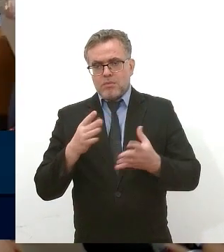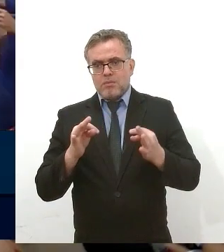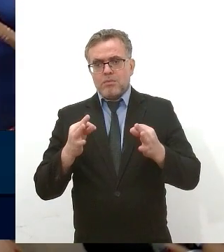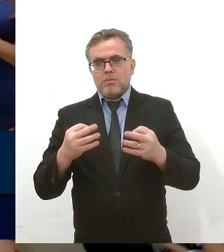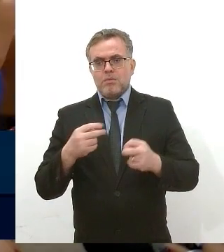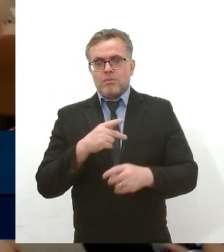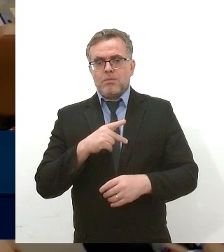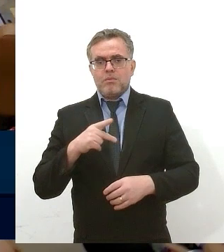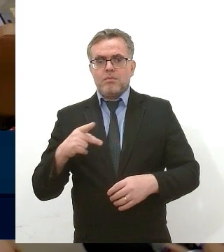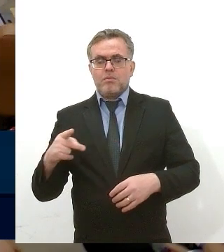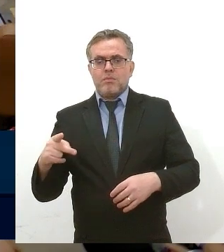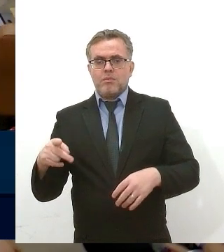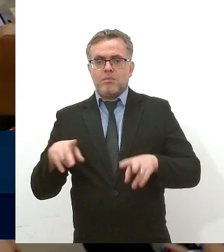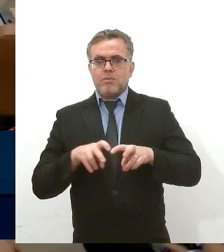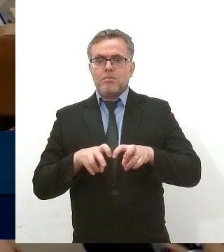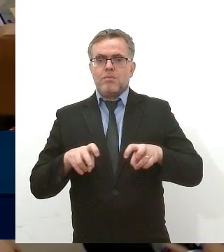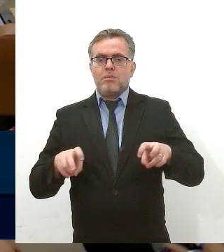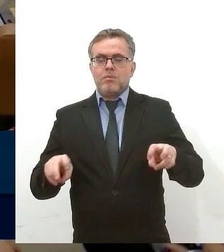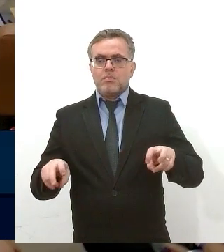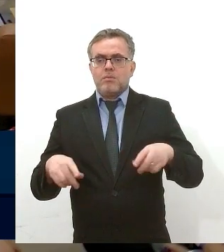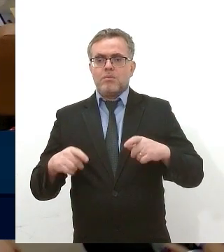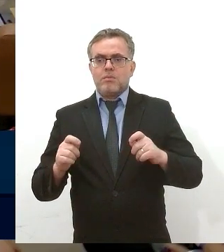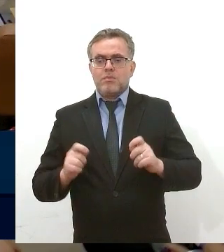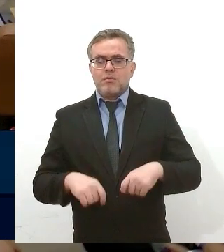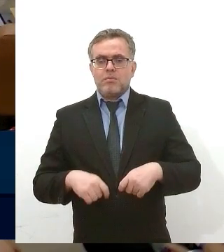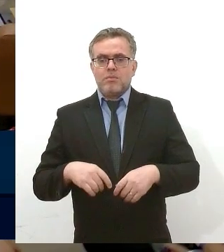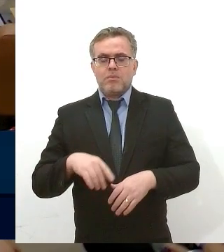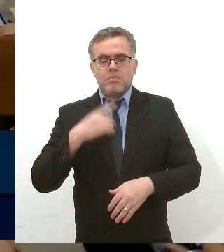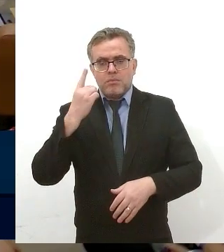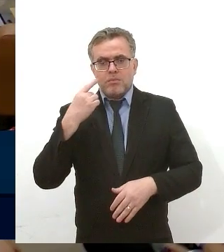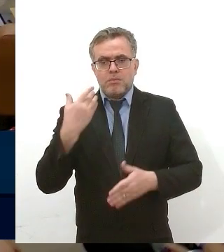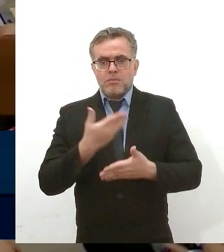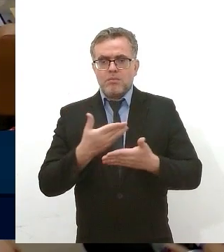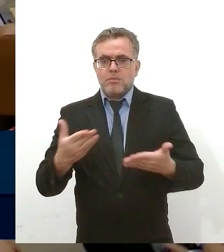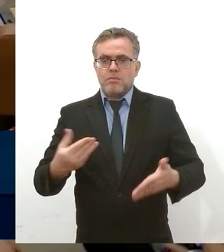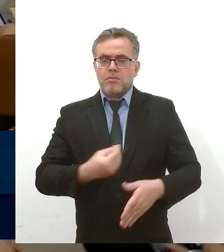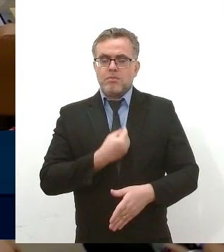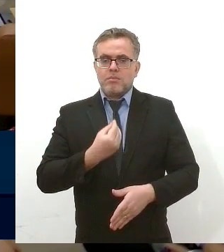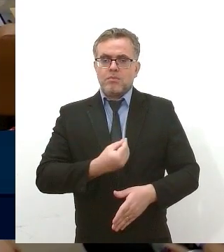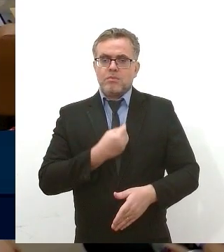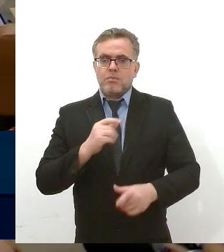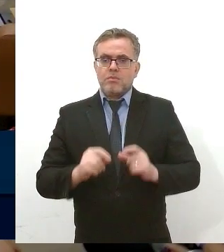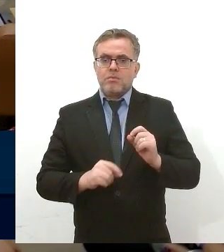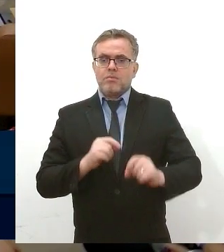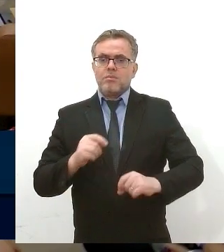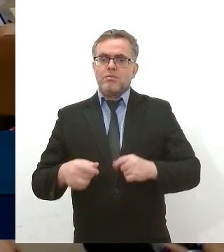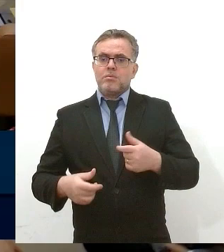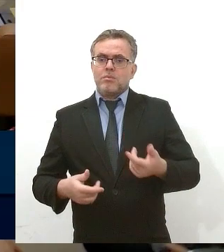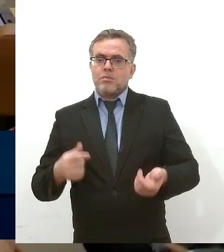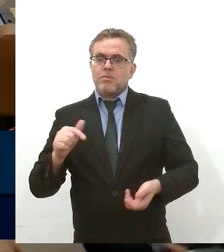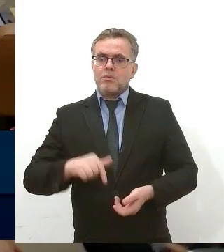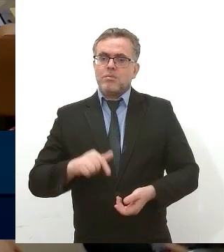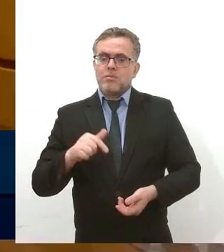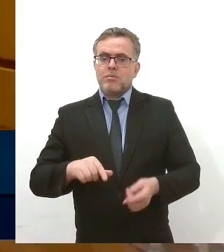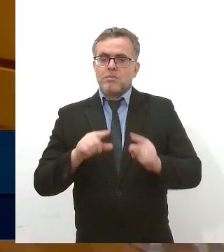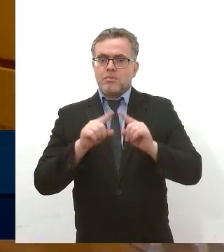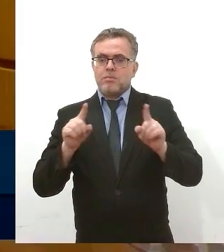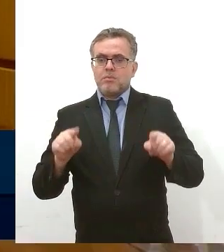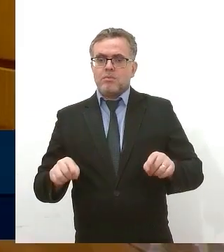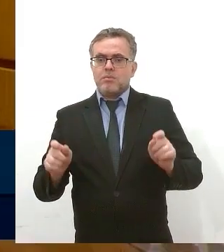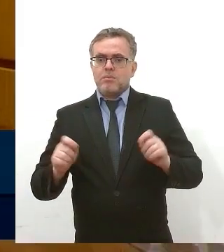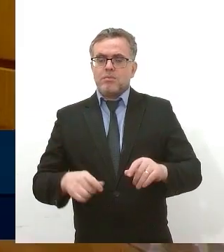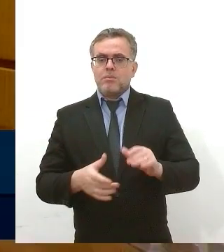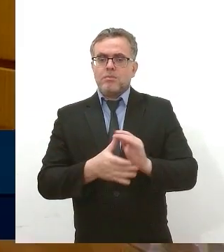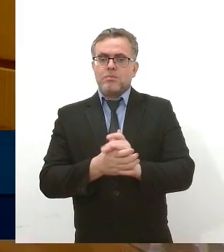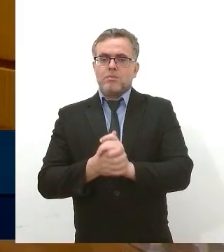nobres deputadas e deputados, colaboradores desta casa. Saúdo também as sergipanas e